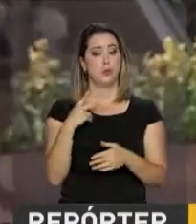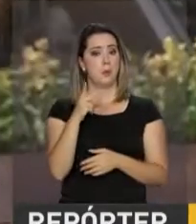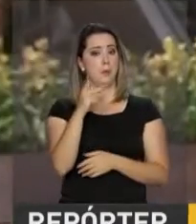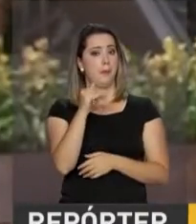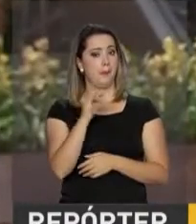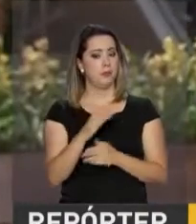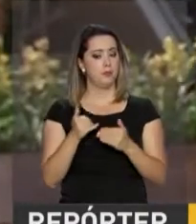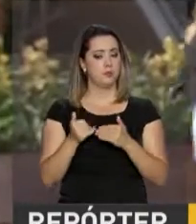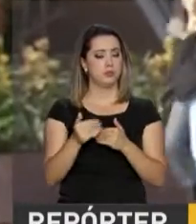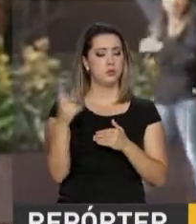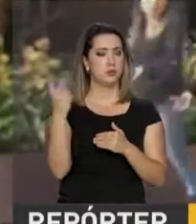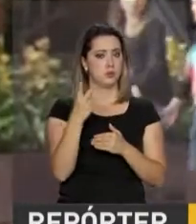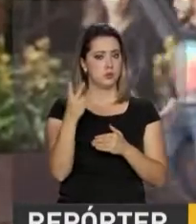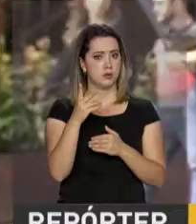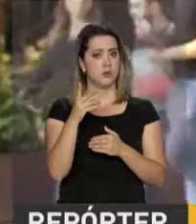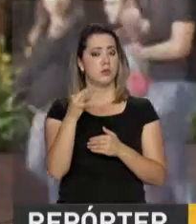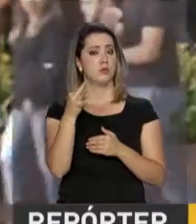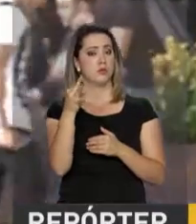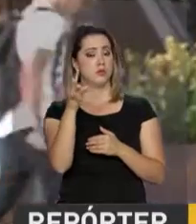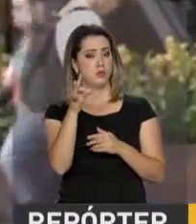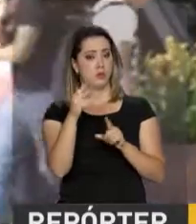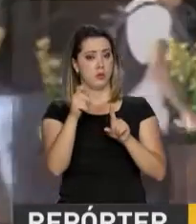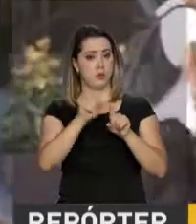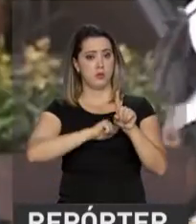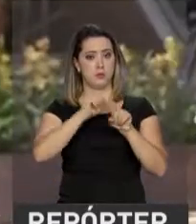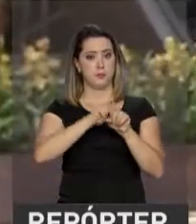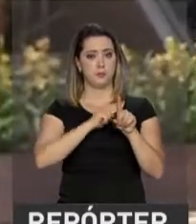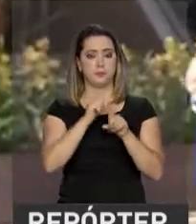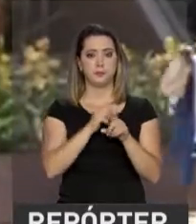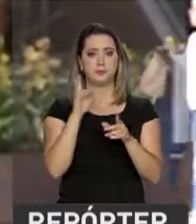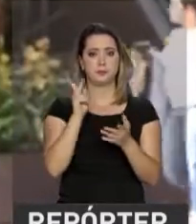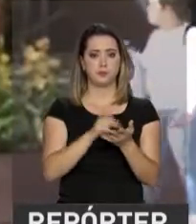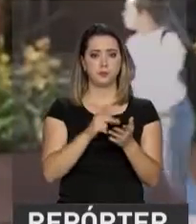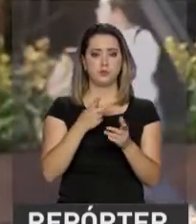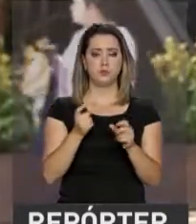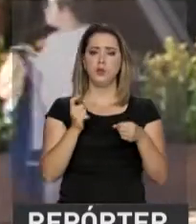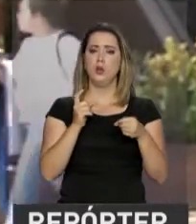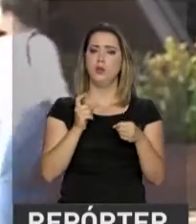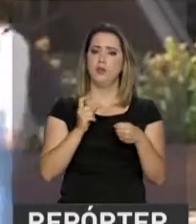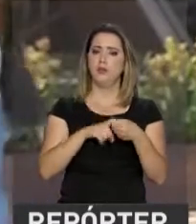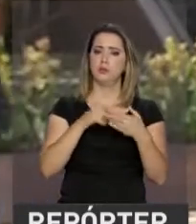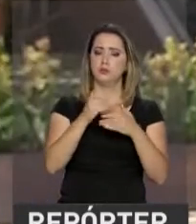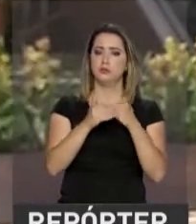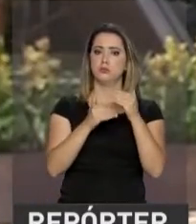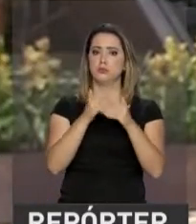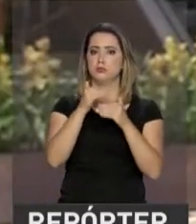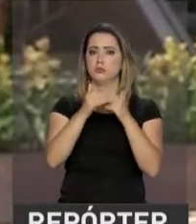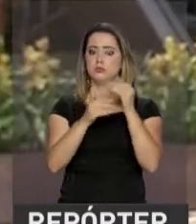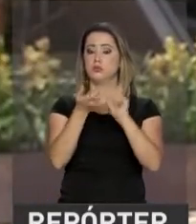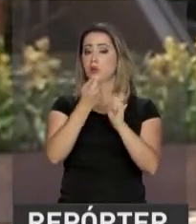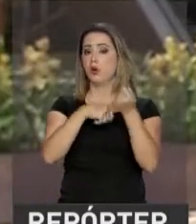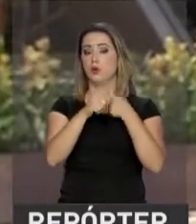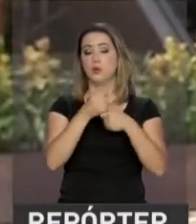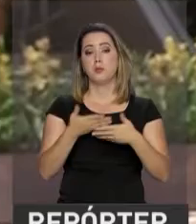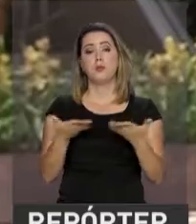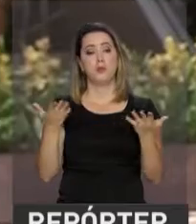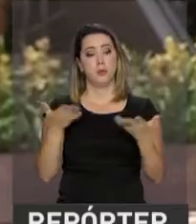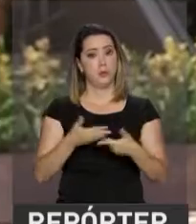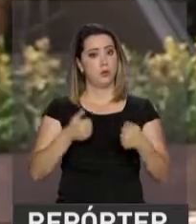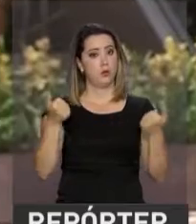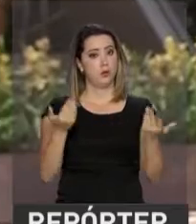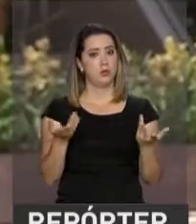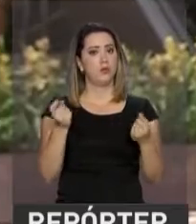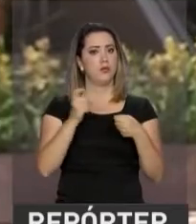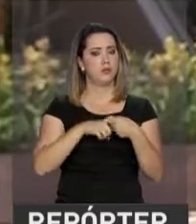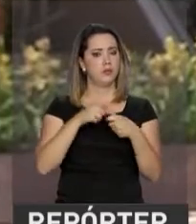segundo trimestre consecutivo mostra uma recuperação gradual e consistente da economia. Para muitos analistas, a retomada do consumo